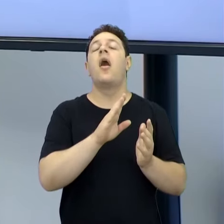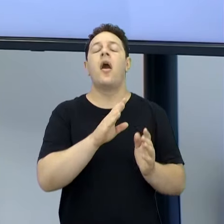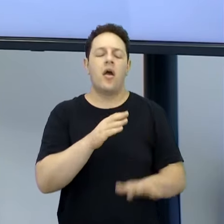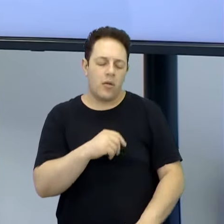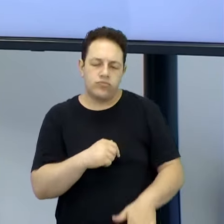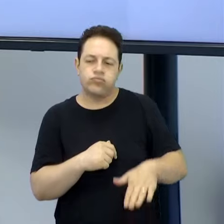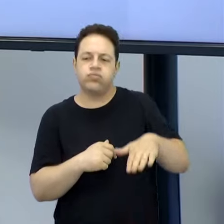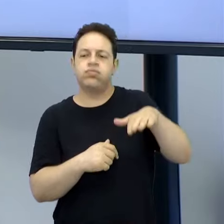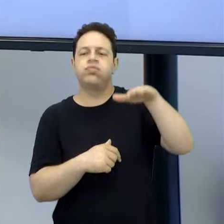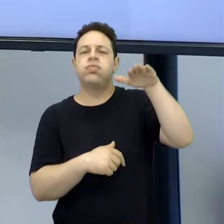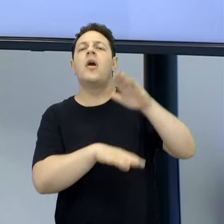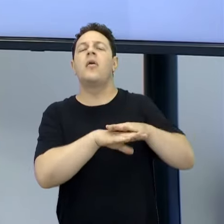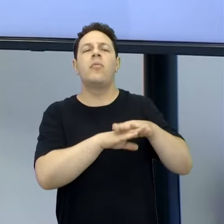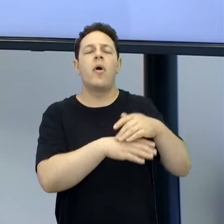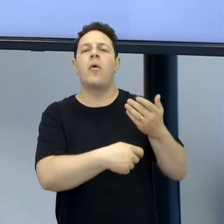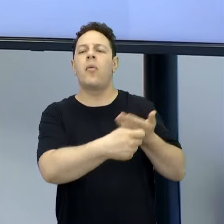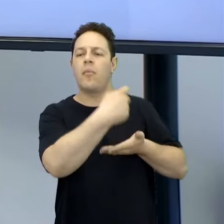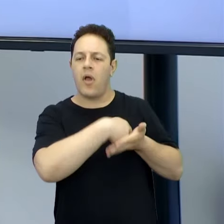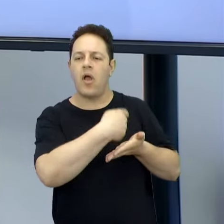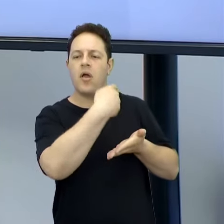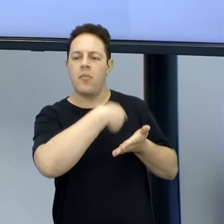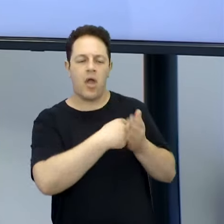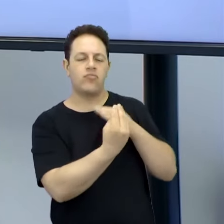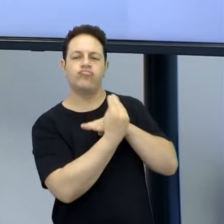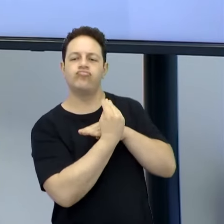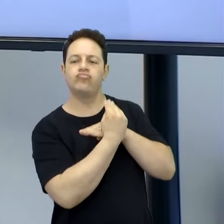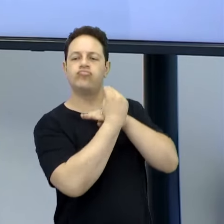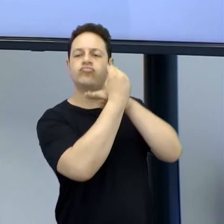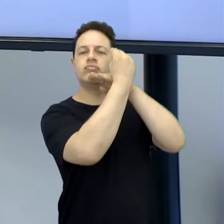na nossa infância, na nossa adolescência?